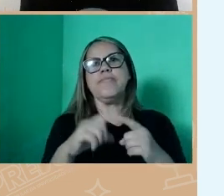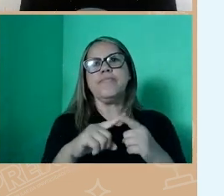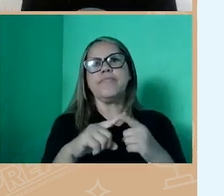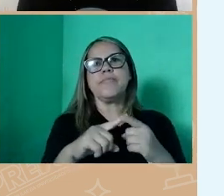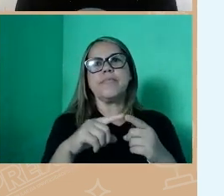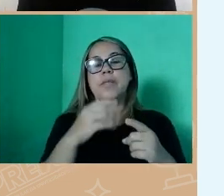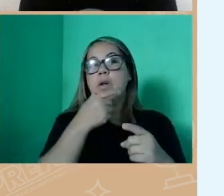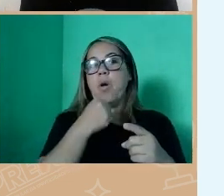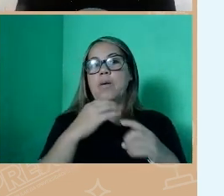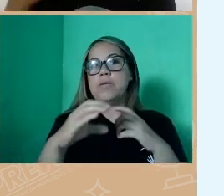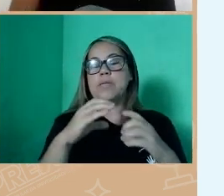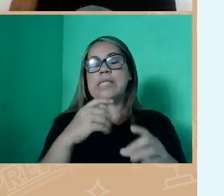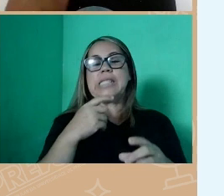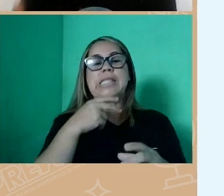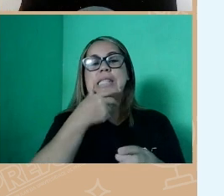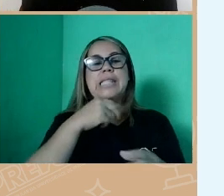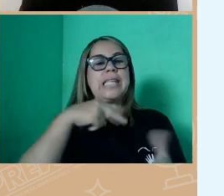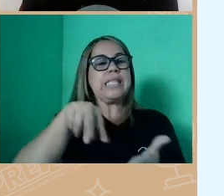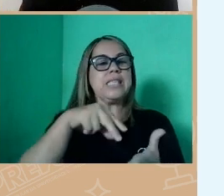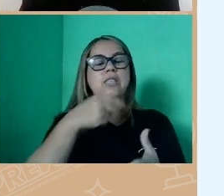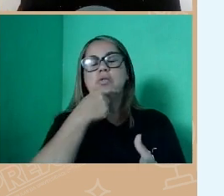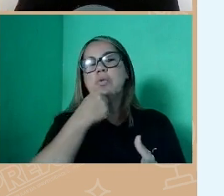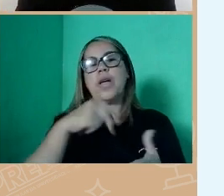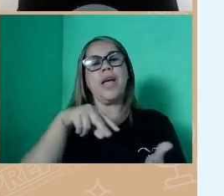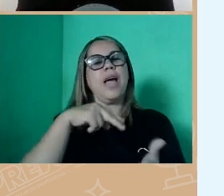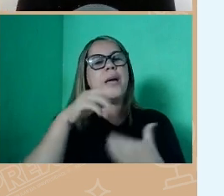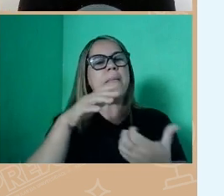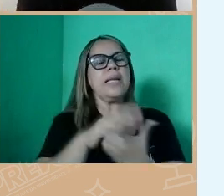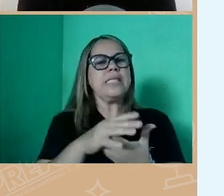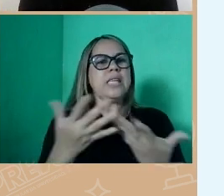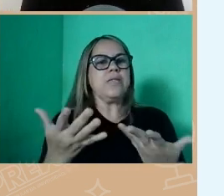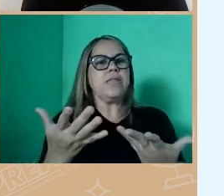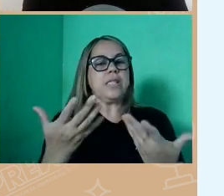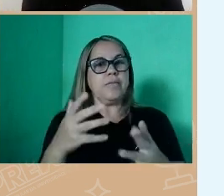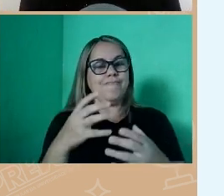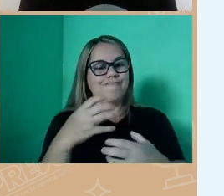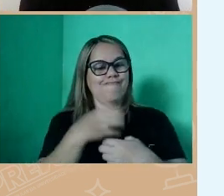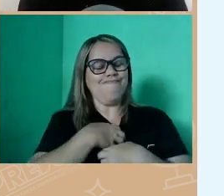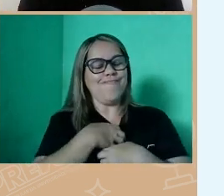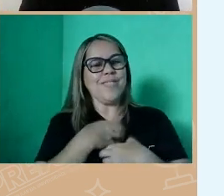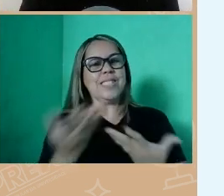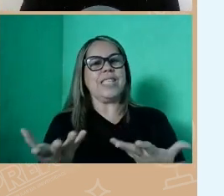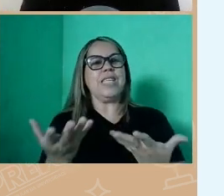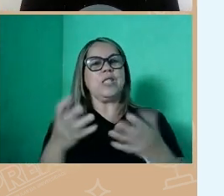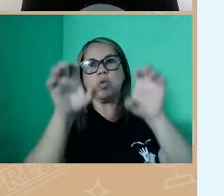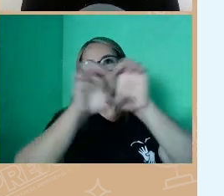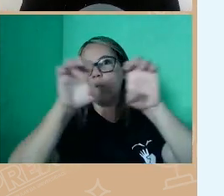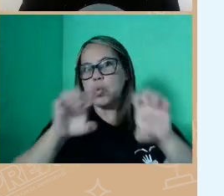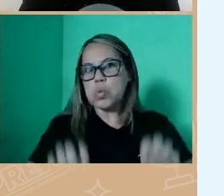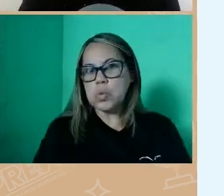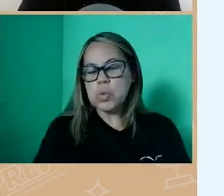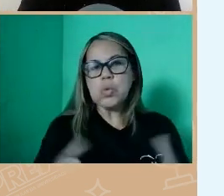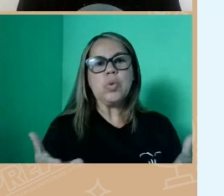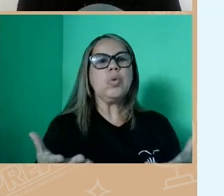né? Esse sentido aí, esse, essa estrutura, né? Paralela, essa,